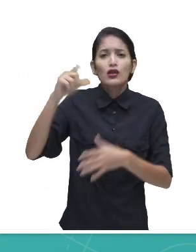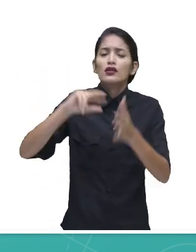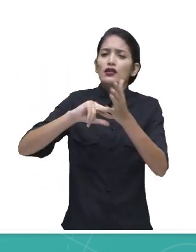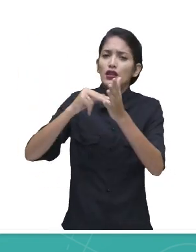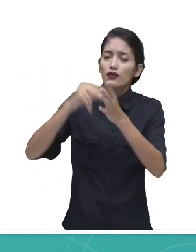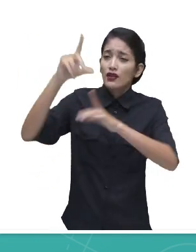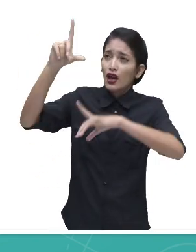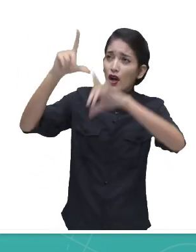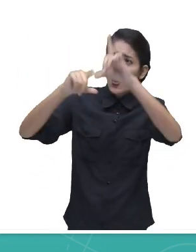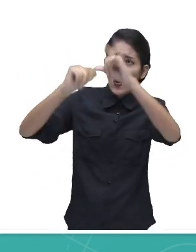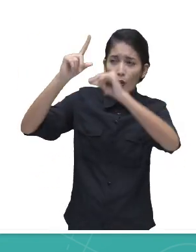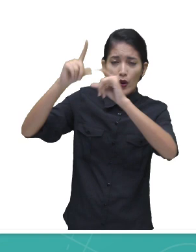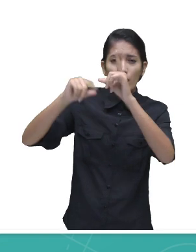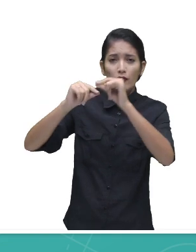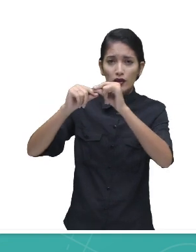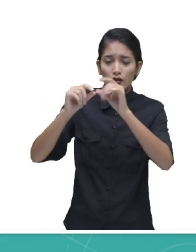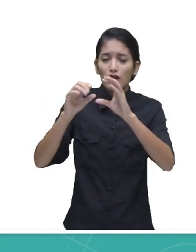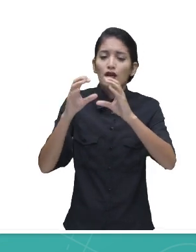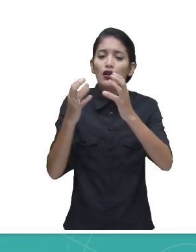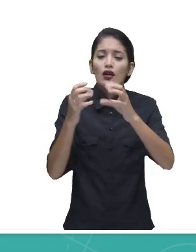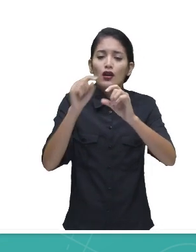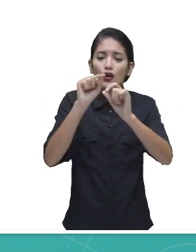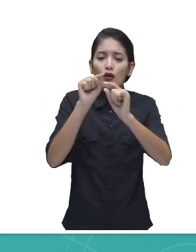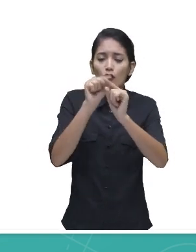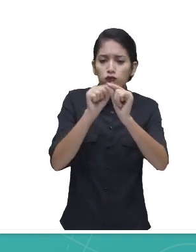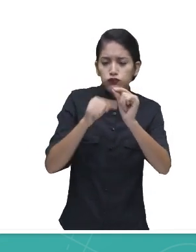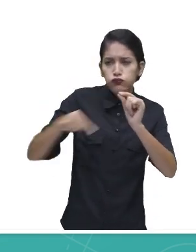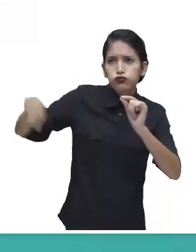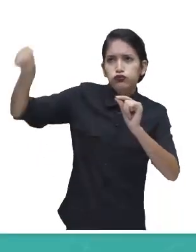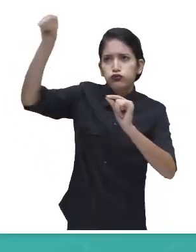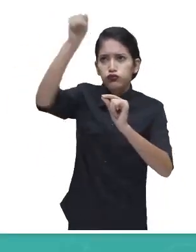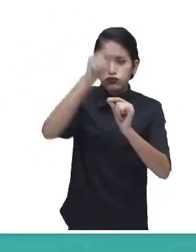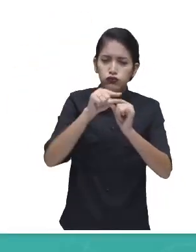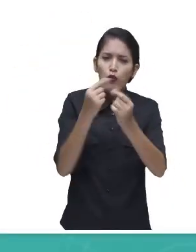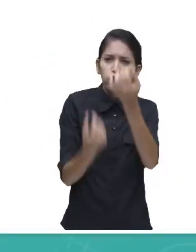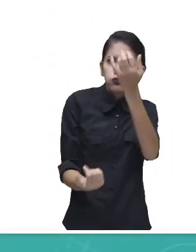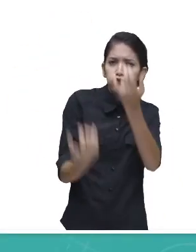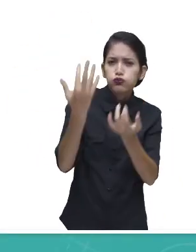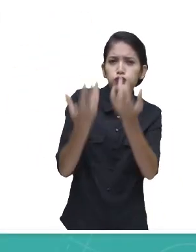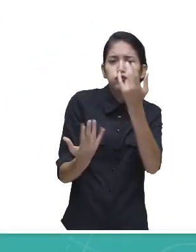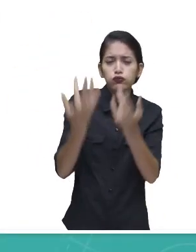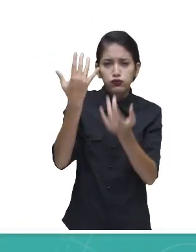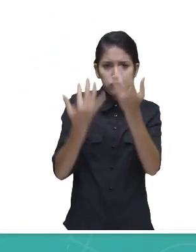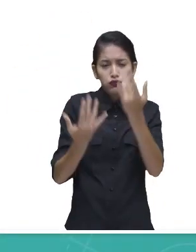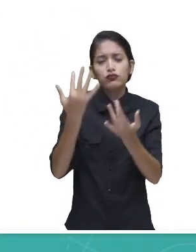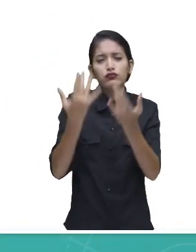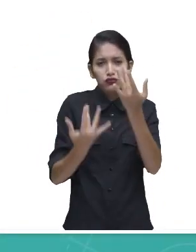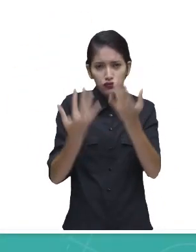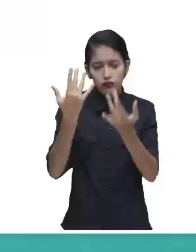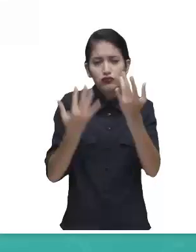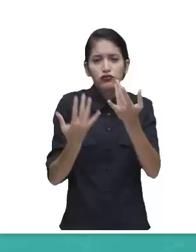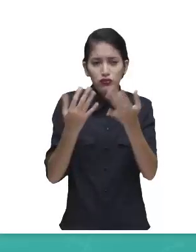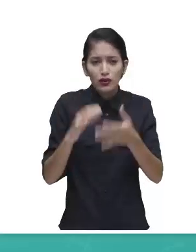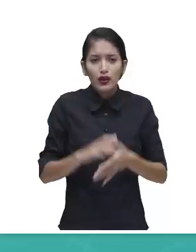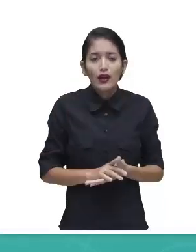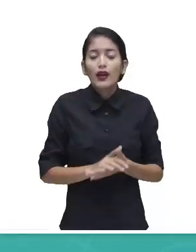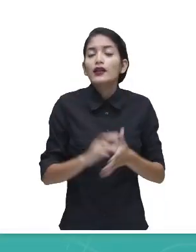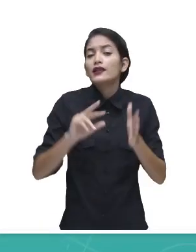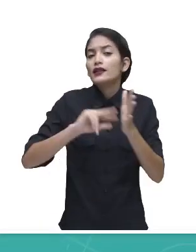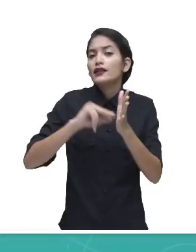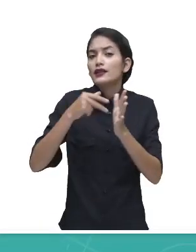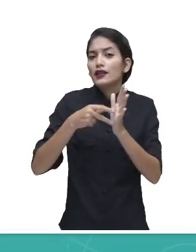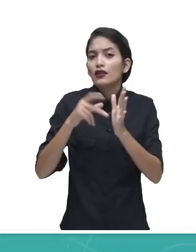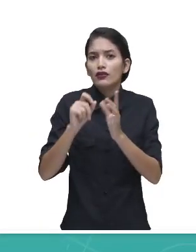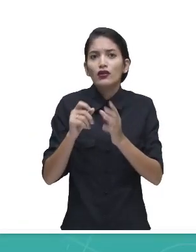é uma bola composta por um gás incandescente, né? Um astro, uma estrela incandescente. O que isso quer dizer? Está